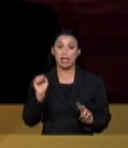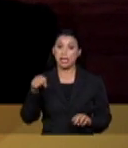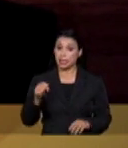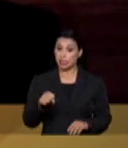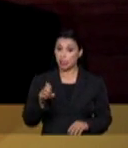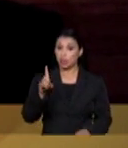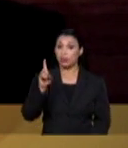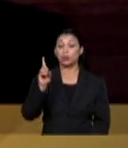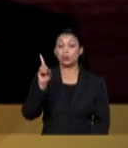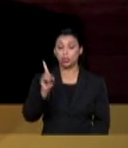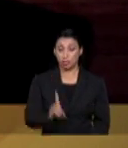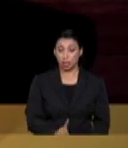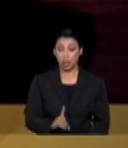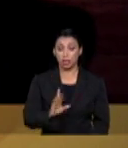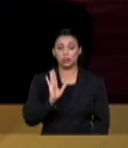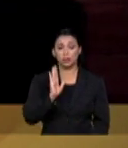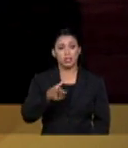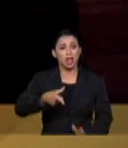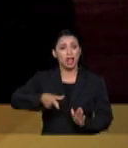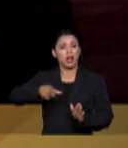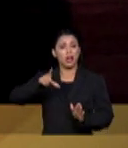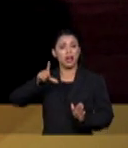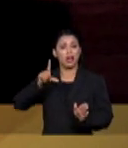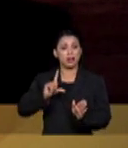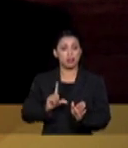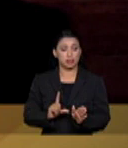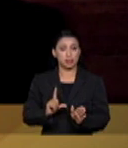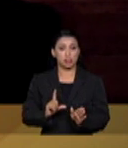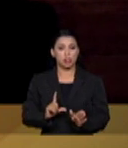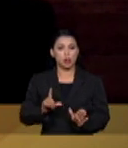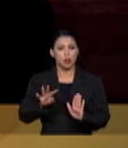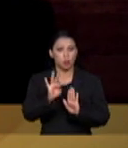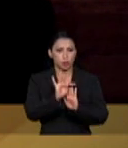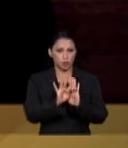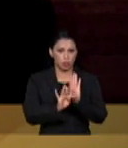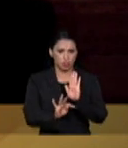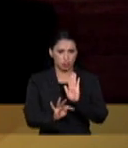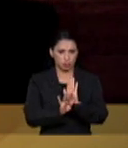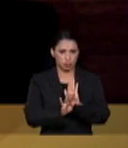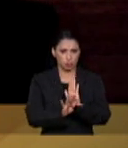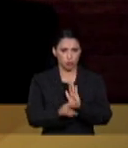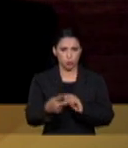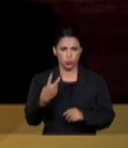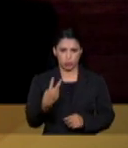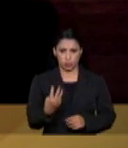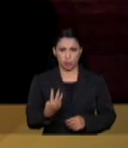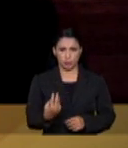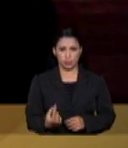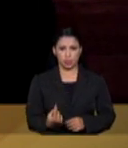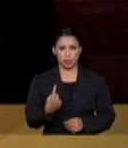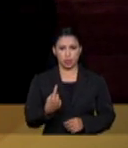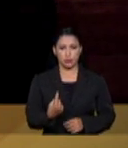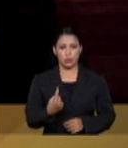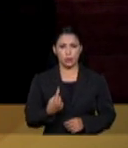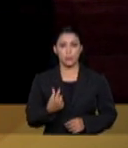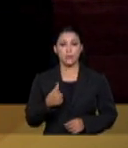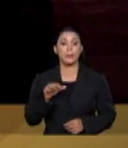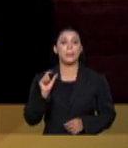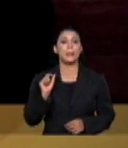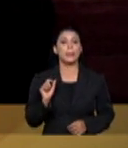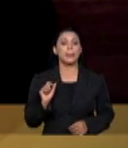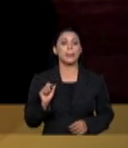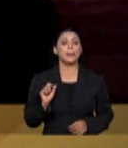direitos originarios o que nos leva na hermenêutica do artigo 231 ao